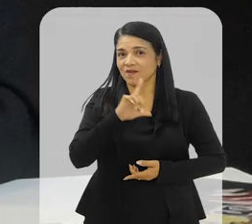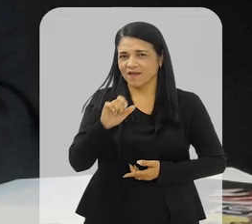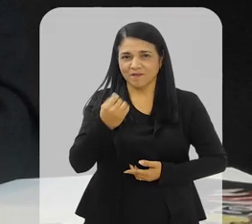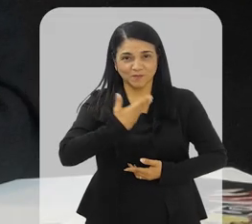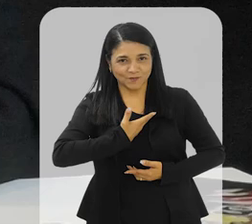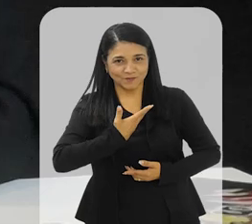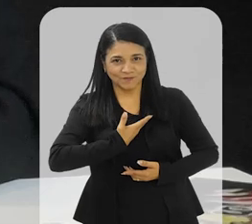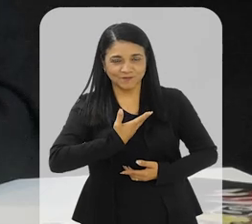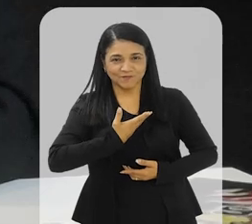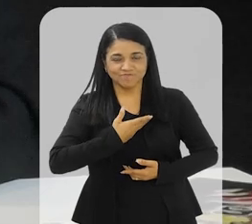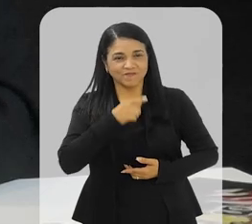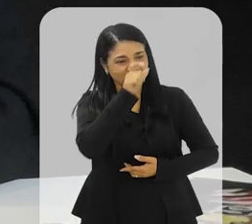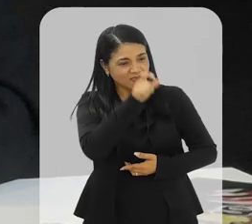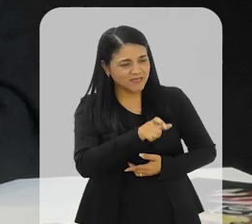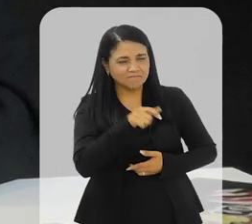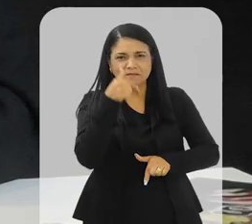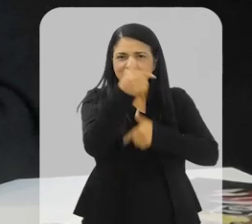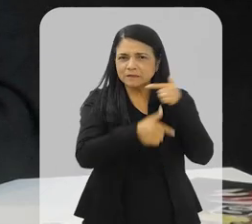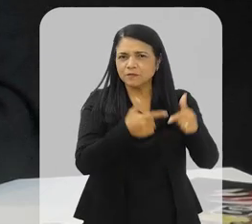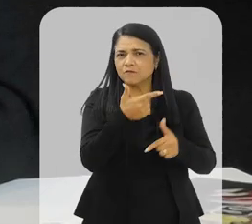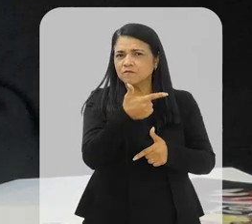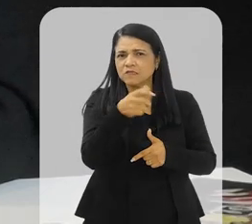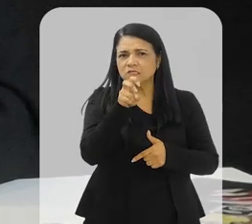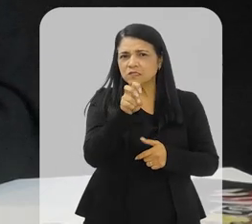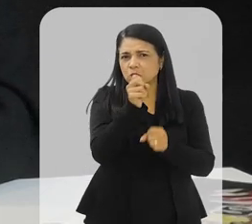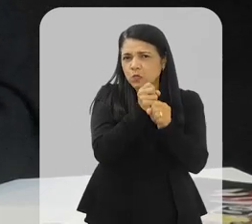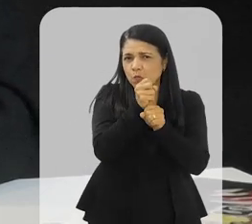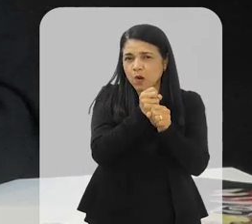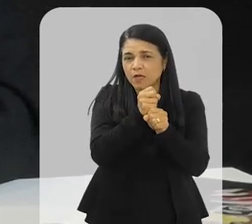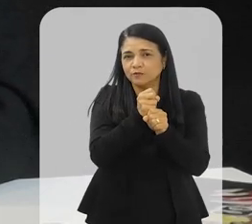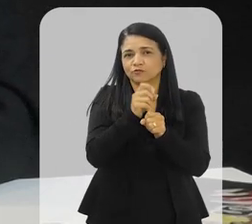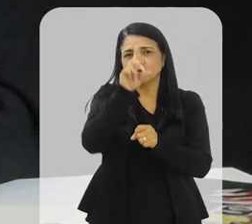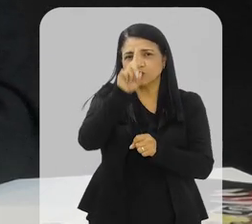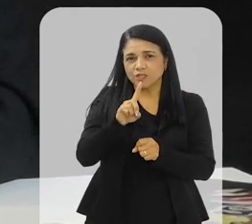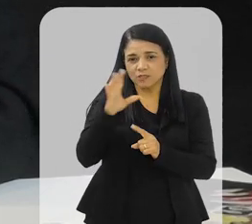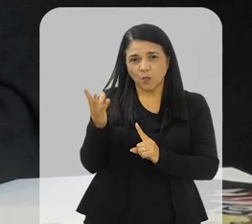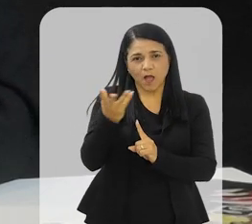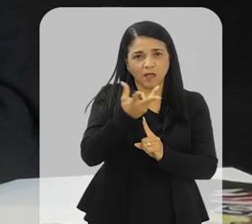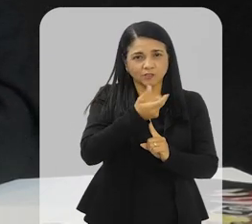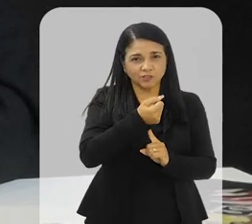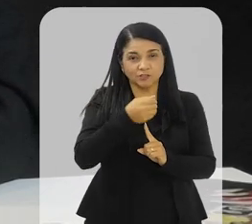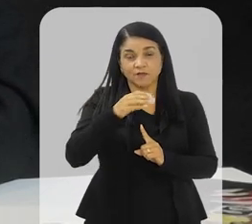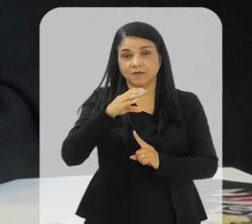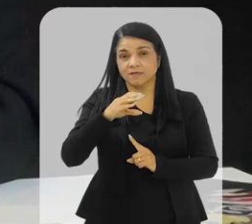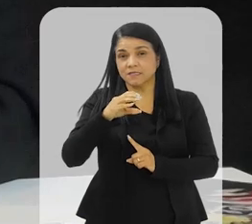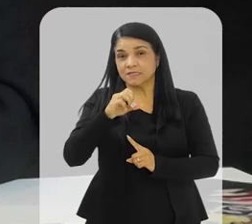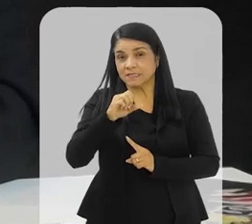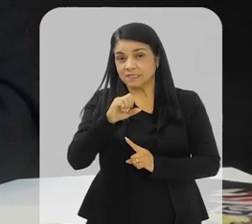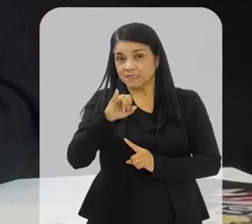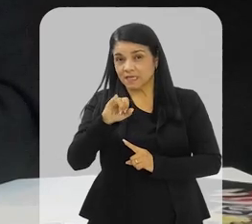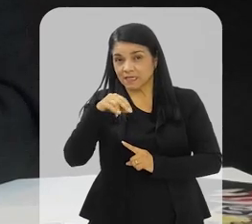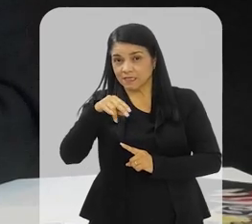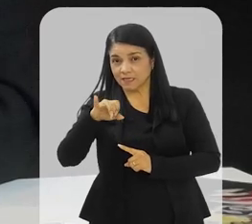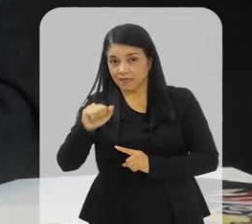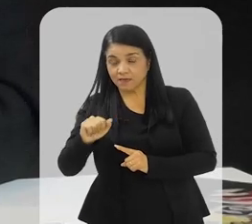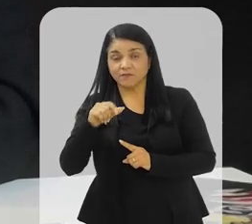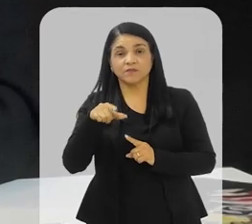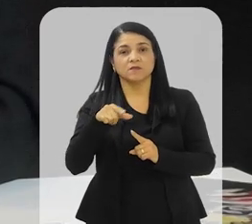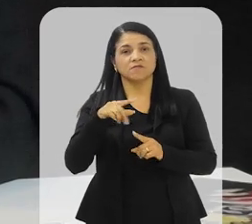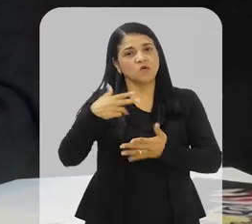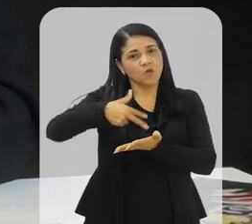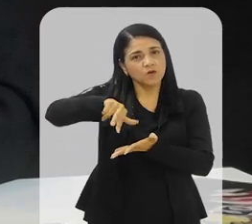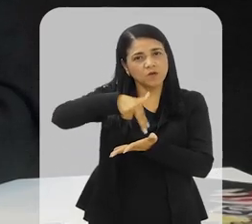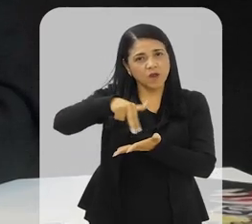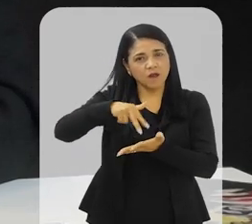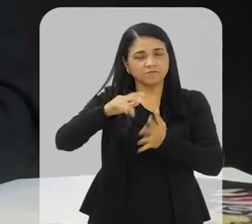Olá amigos ele vem trabalhando há 25 anos com direção artística cênica e coreográfica de grandes